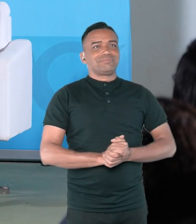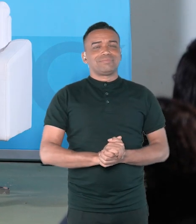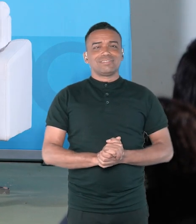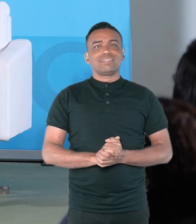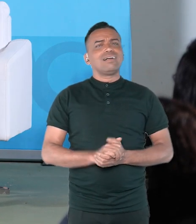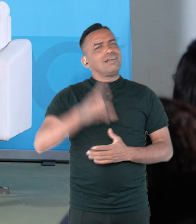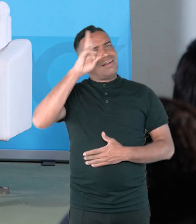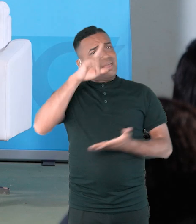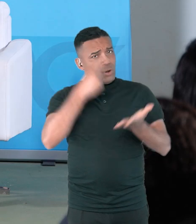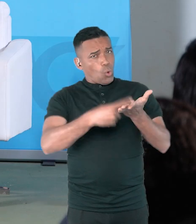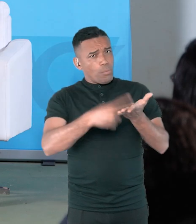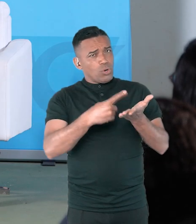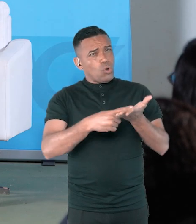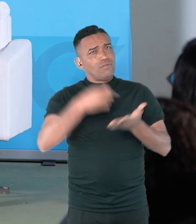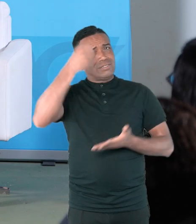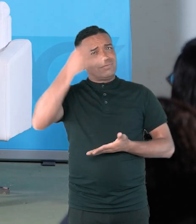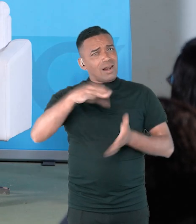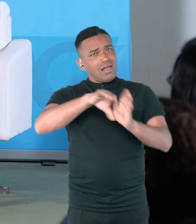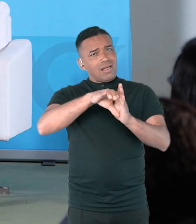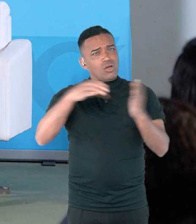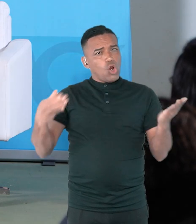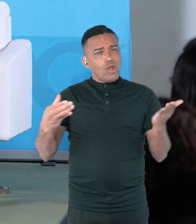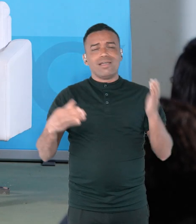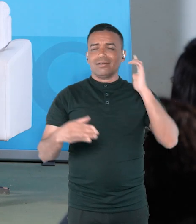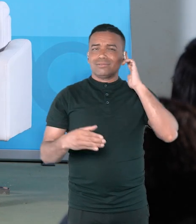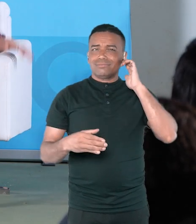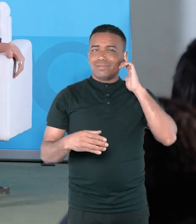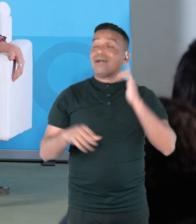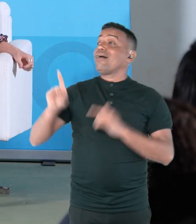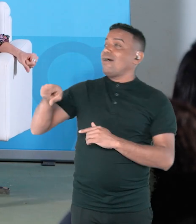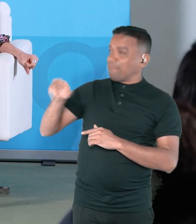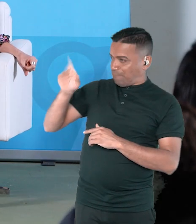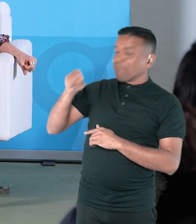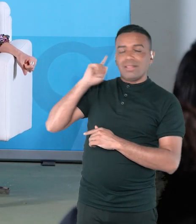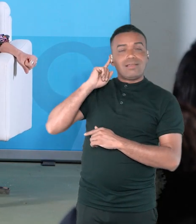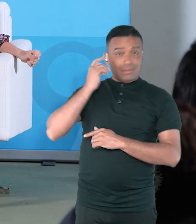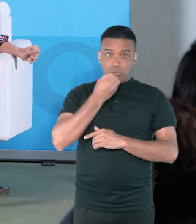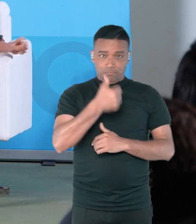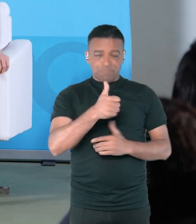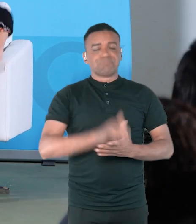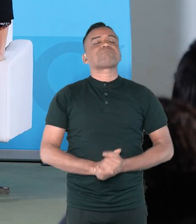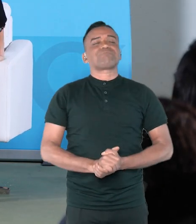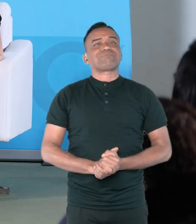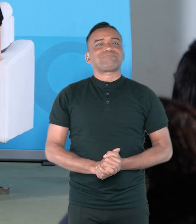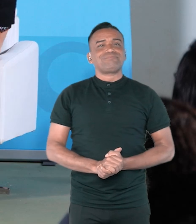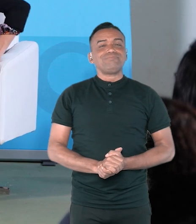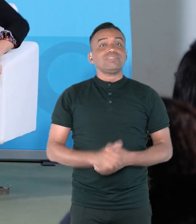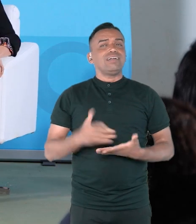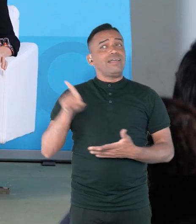Estou falando muito. Você lembra que a gente combinou de você falar uma das crônicas? Estava pensando. Então. Tá bom. Não,